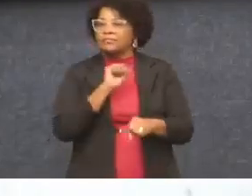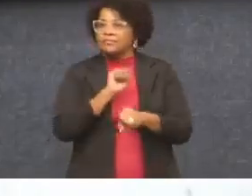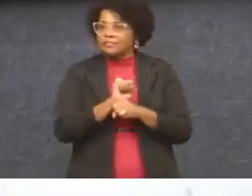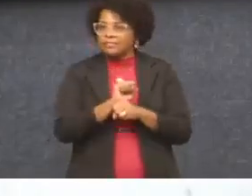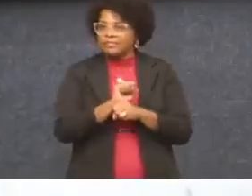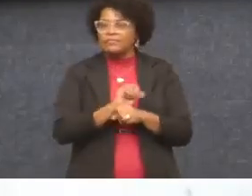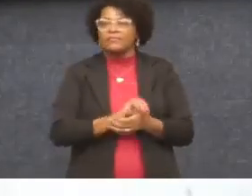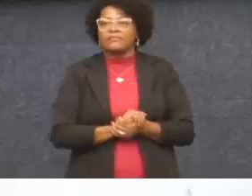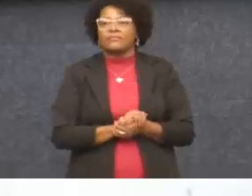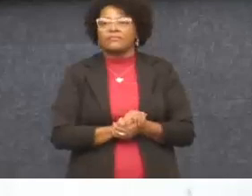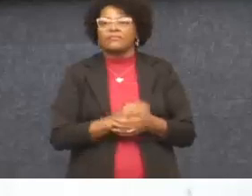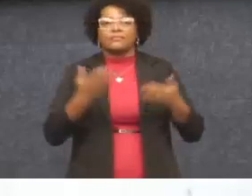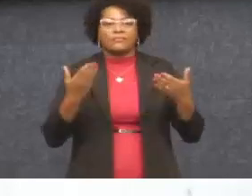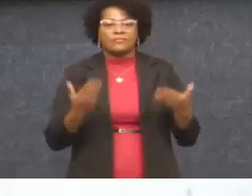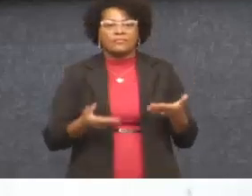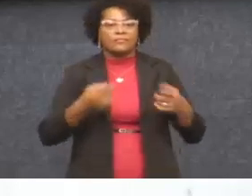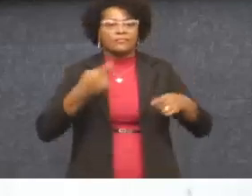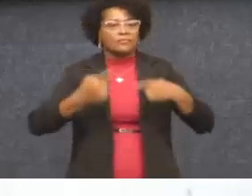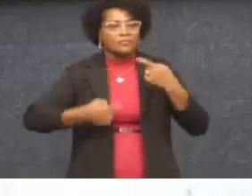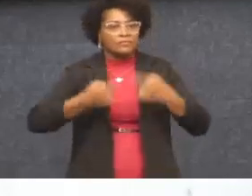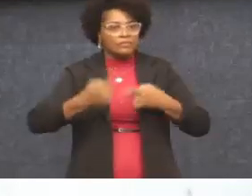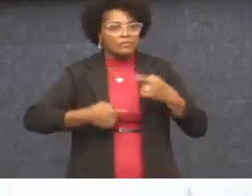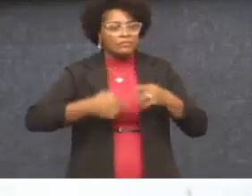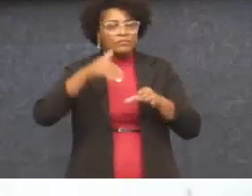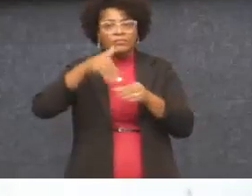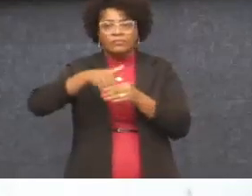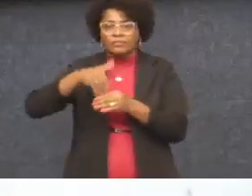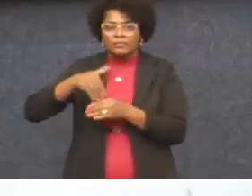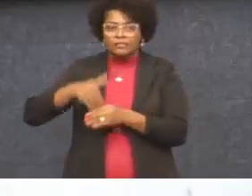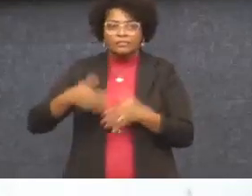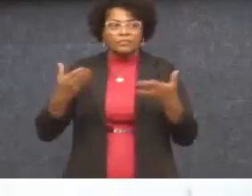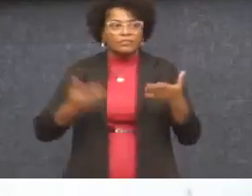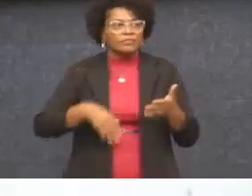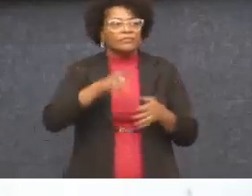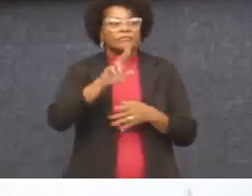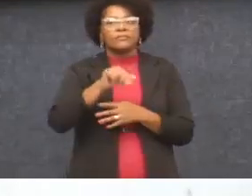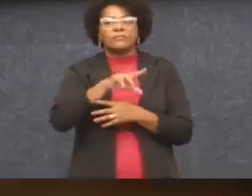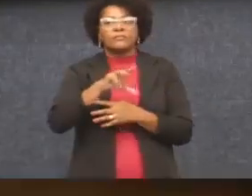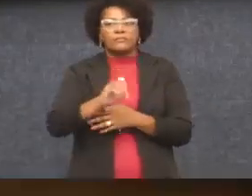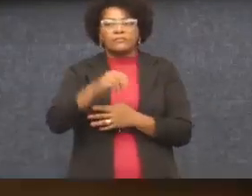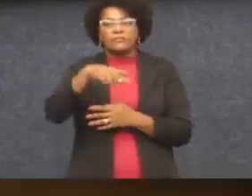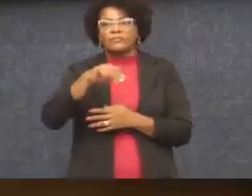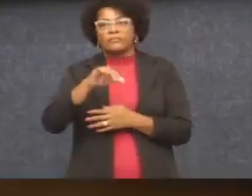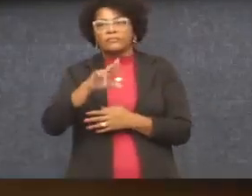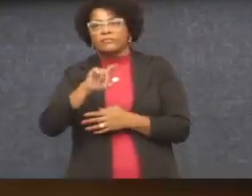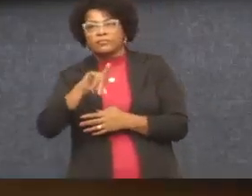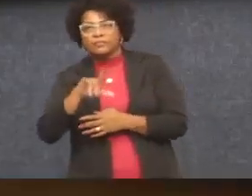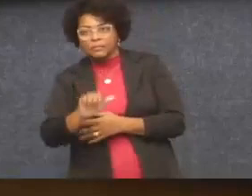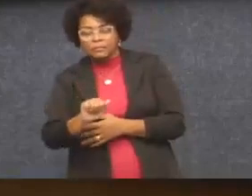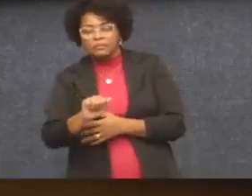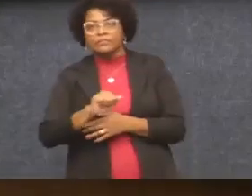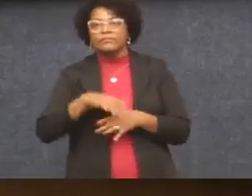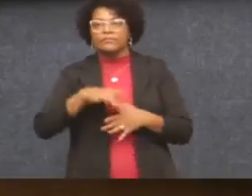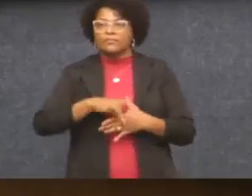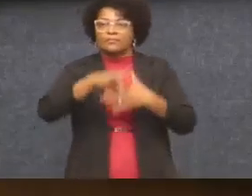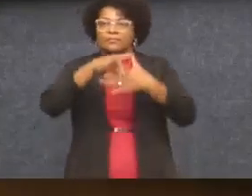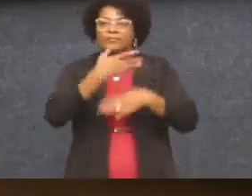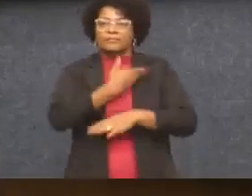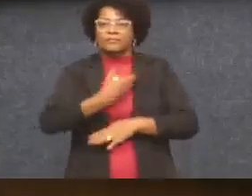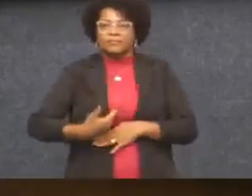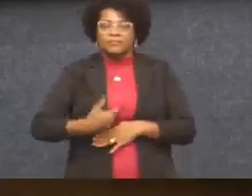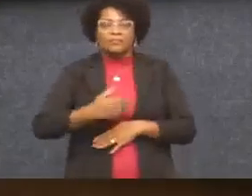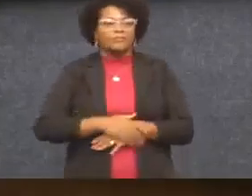Em discussão, em votação, para encaminhar a votação, o vereador Bruno Miranda, PDT, líder do governo. Bom dia,